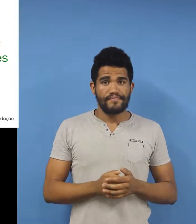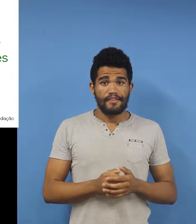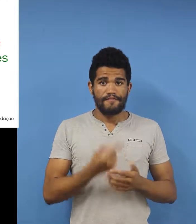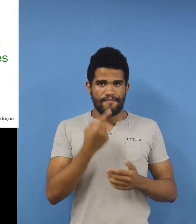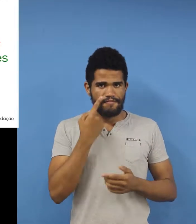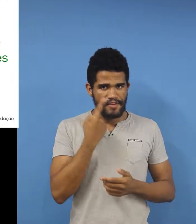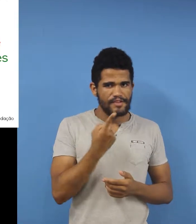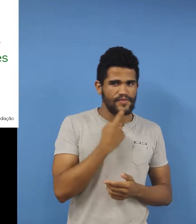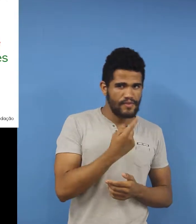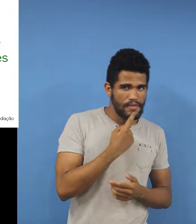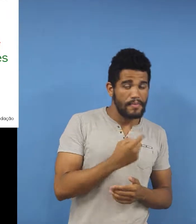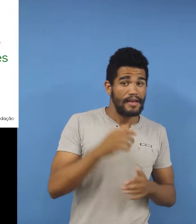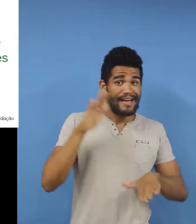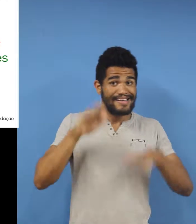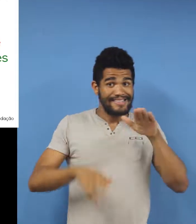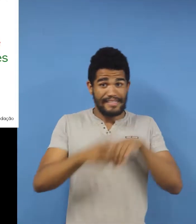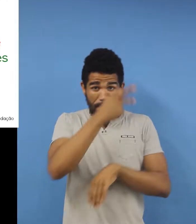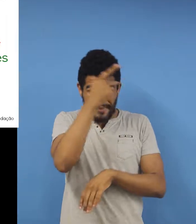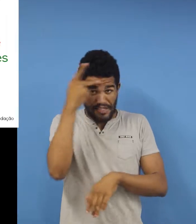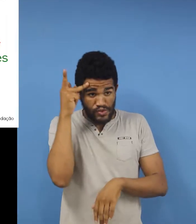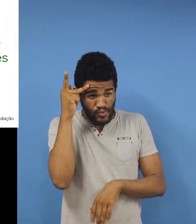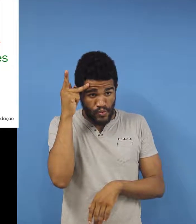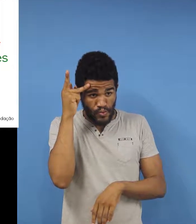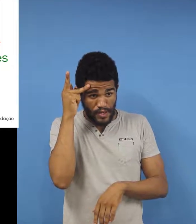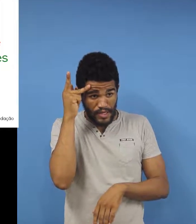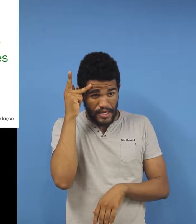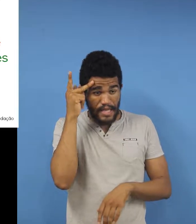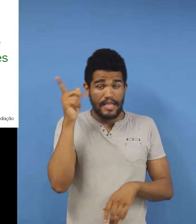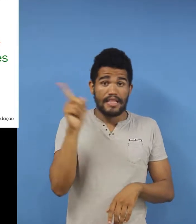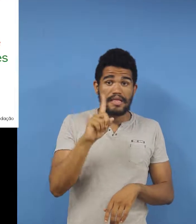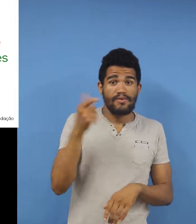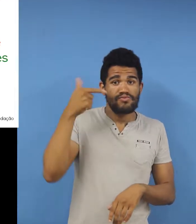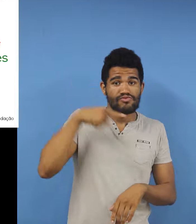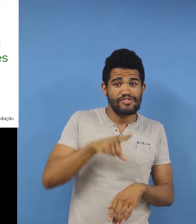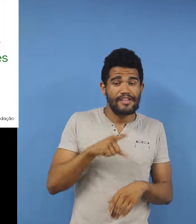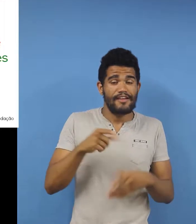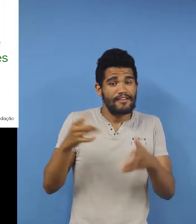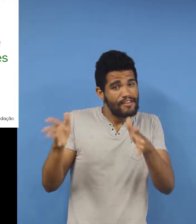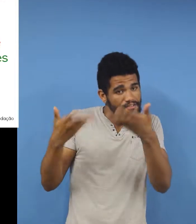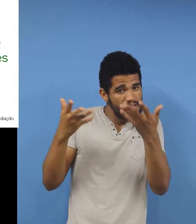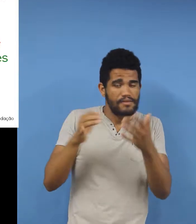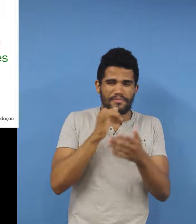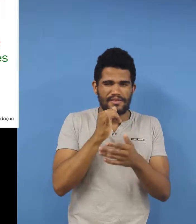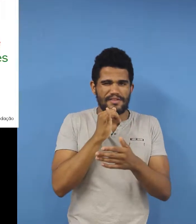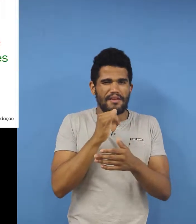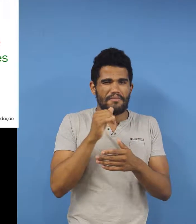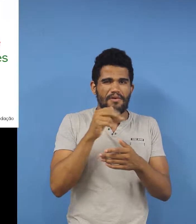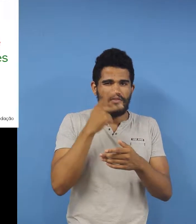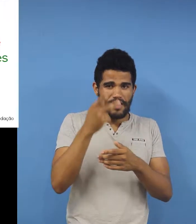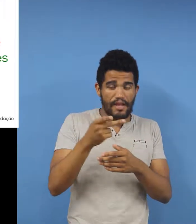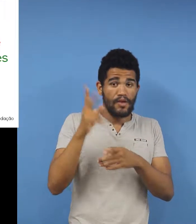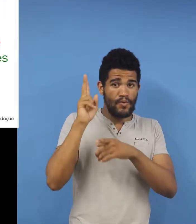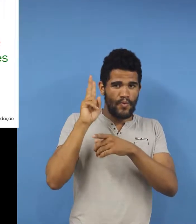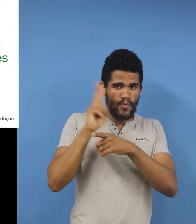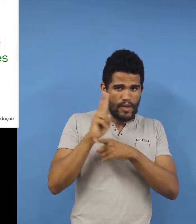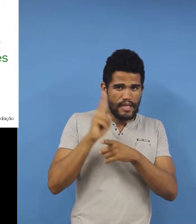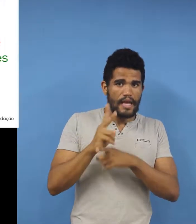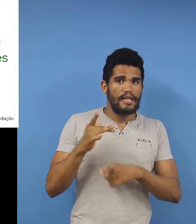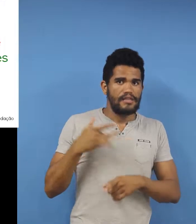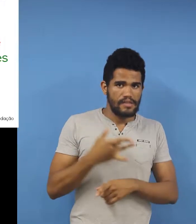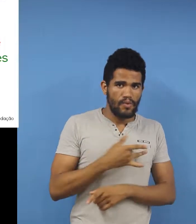só, as pessoas não conseguem refletir sobre as consequências do exagero. Quem assistiu a aula sabe que eu falei